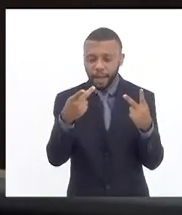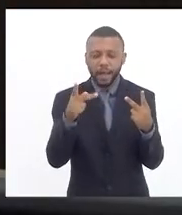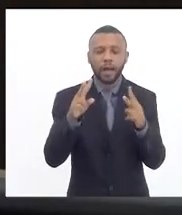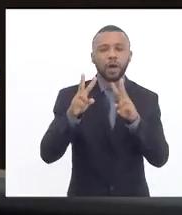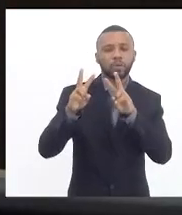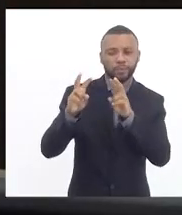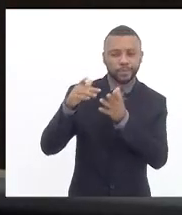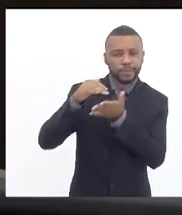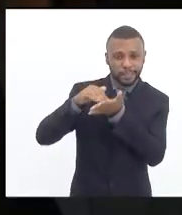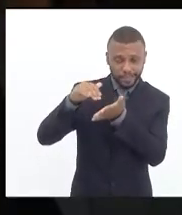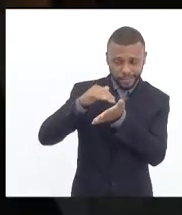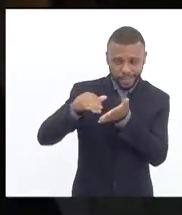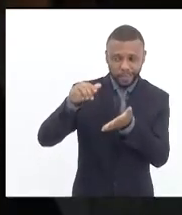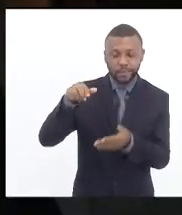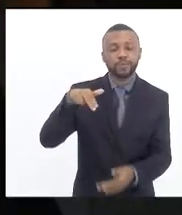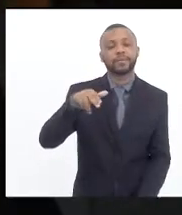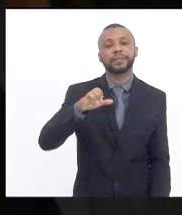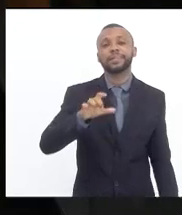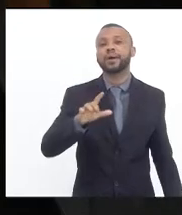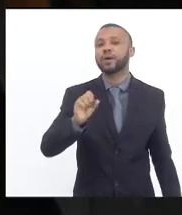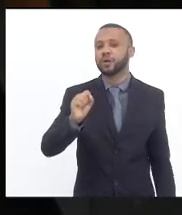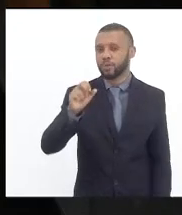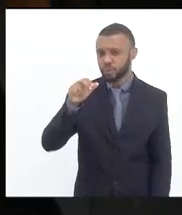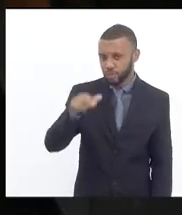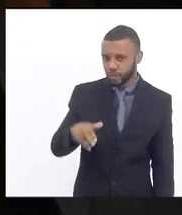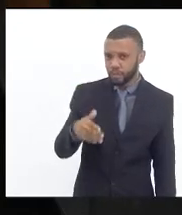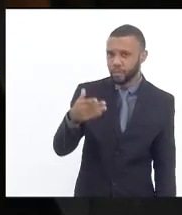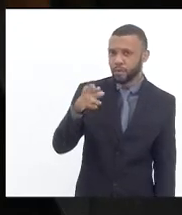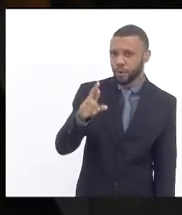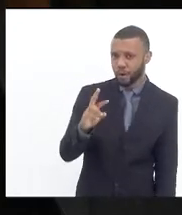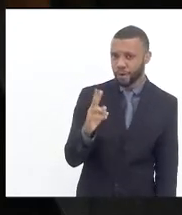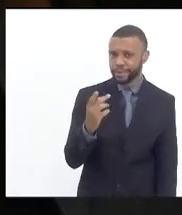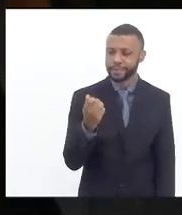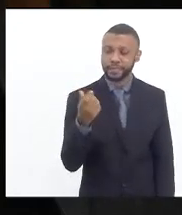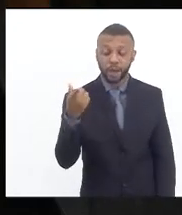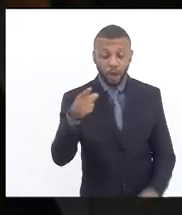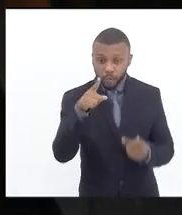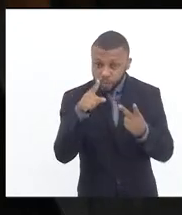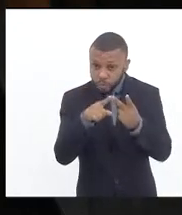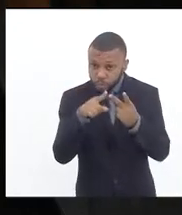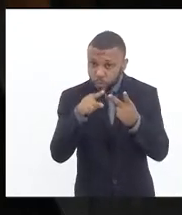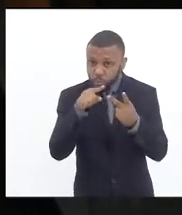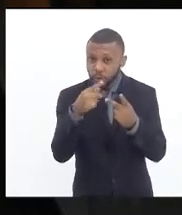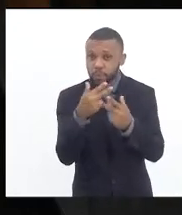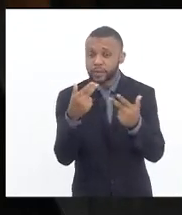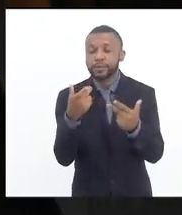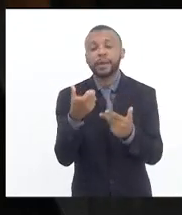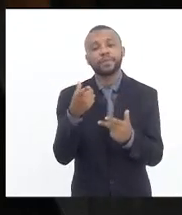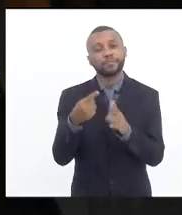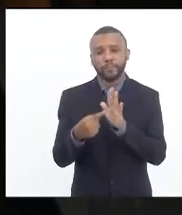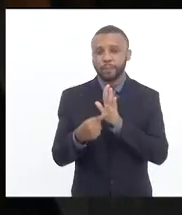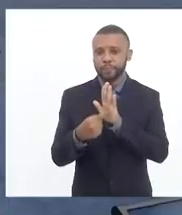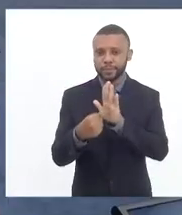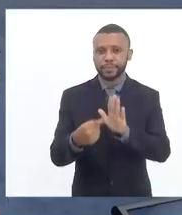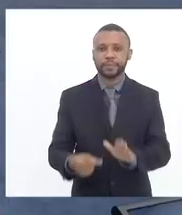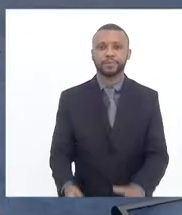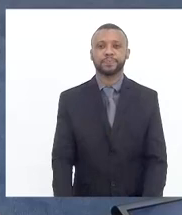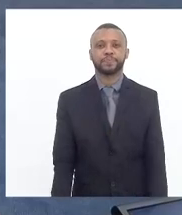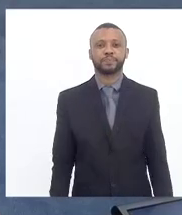Rocha eu quero dizer o seguinte e o segundo. Eu quero aqui ressaltar e